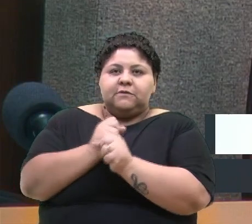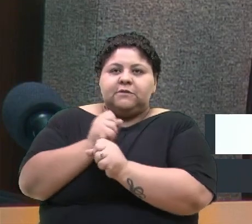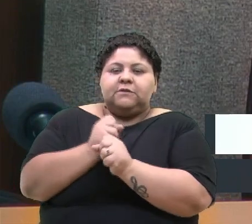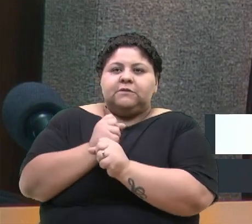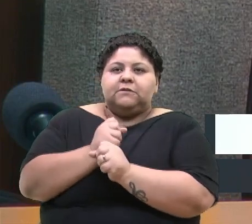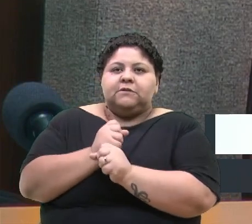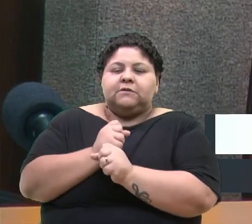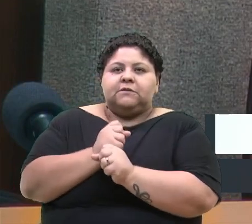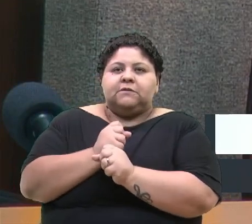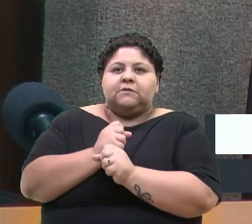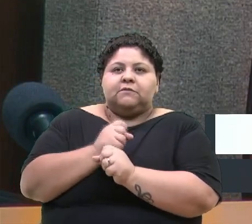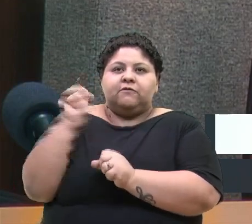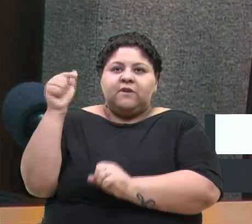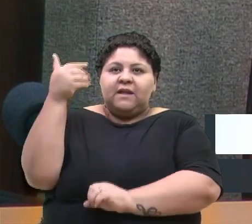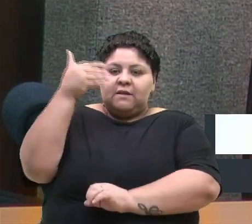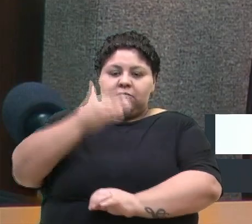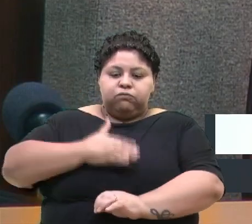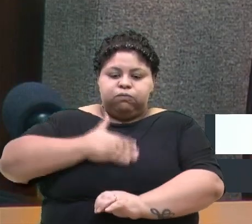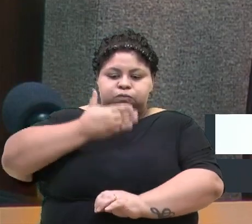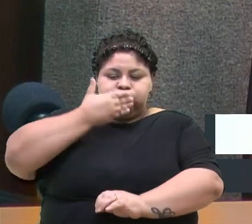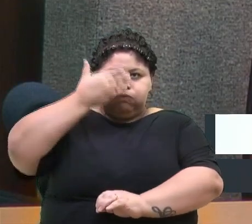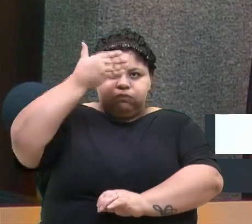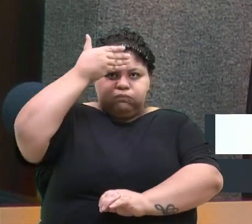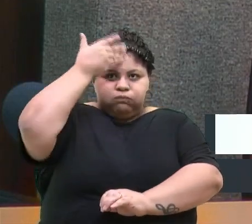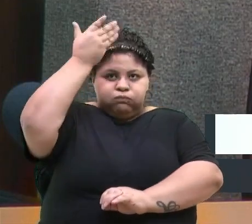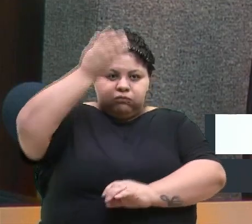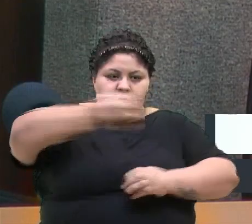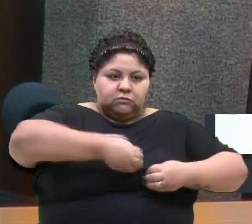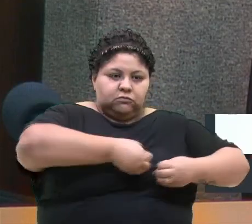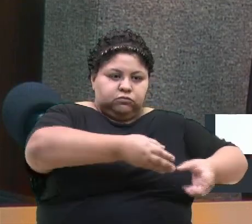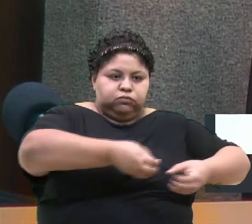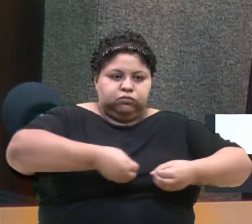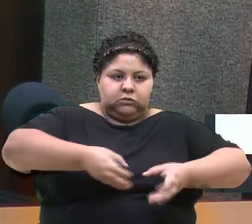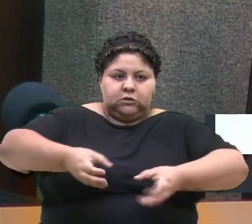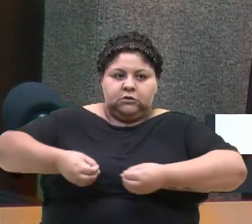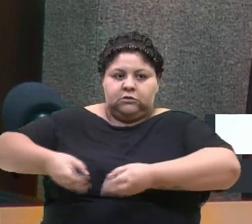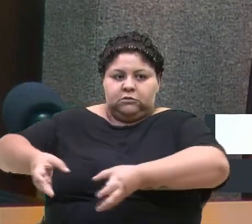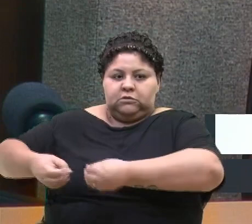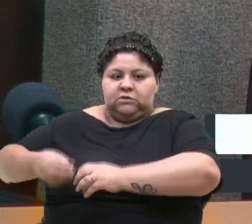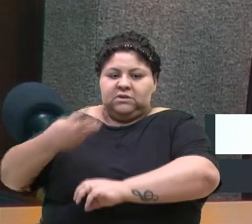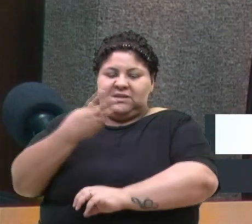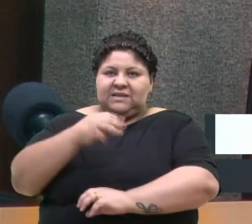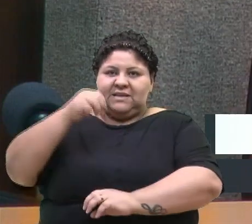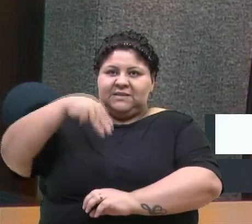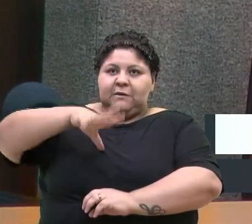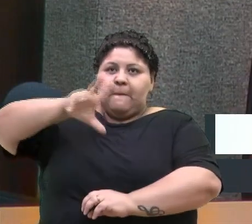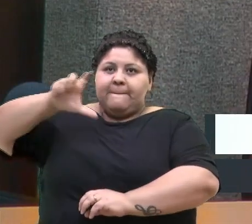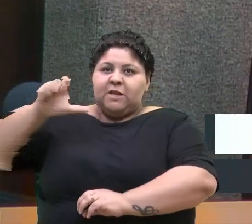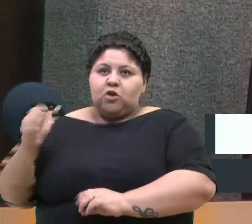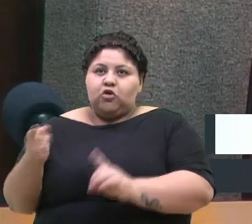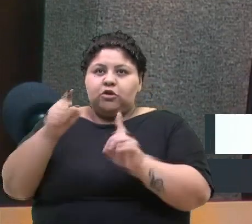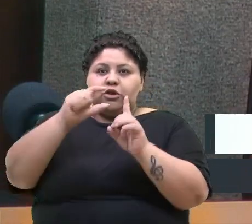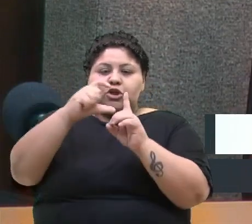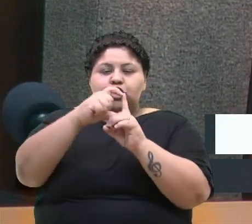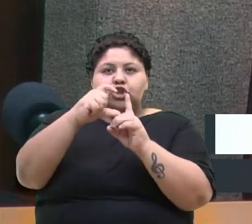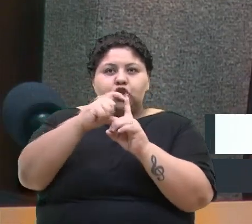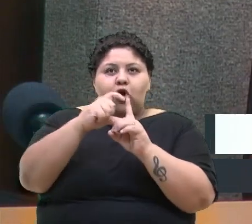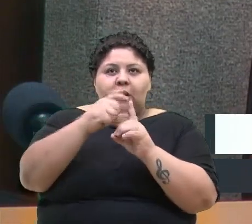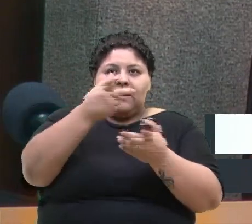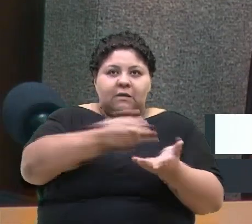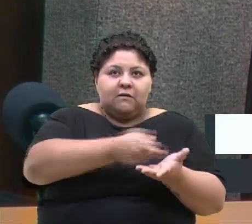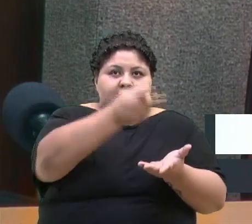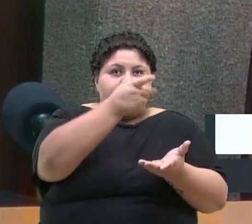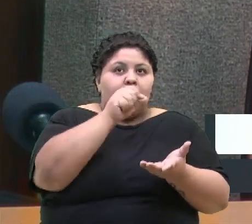na Arábia Saudita e distribuiu 3 milhões de dólares em premiação. Então, para a gente ter noção do que isso